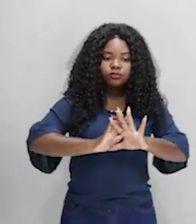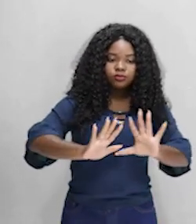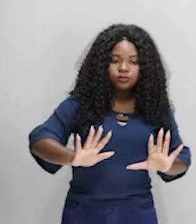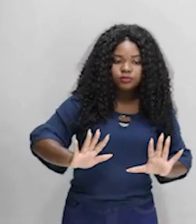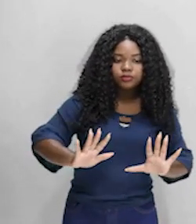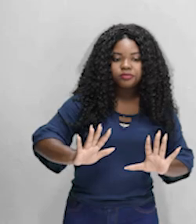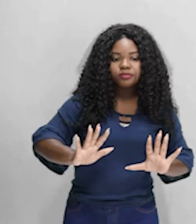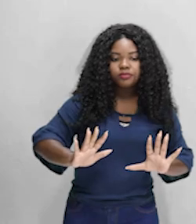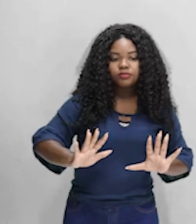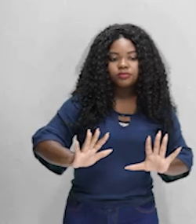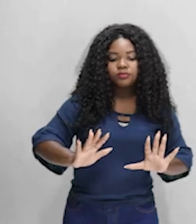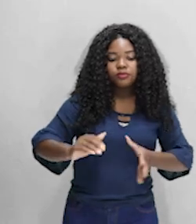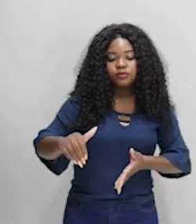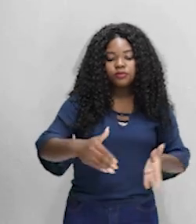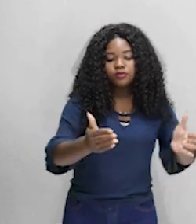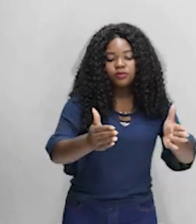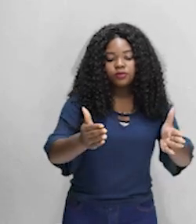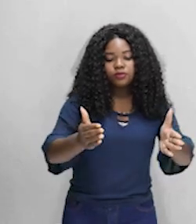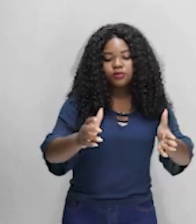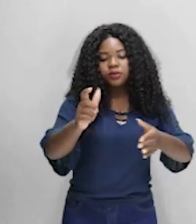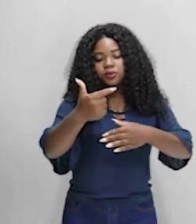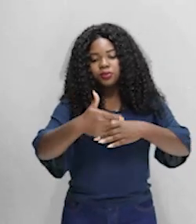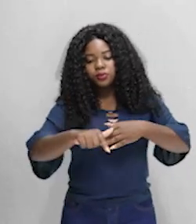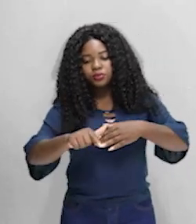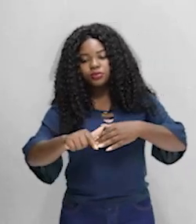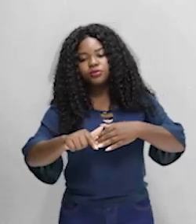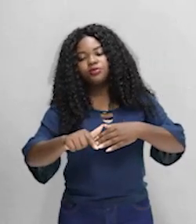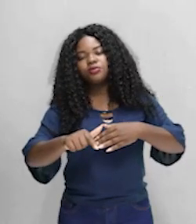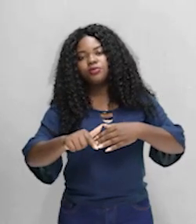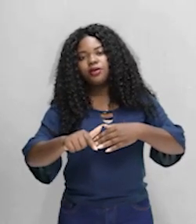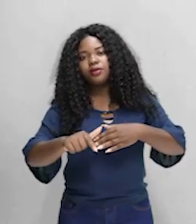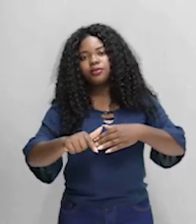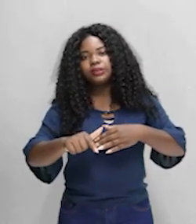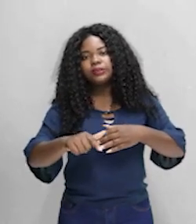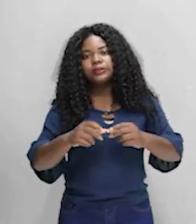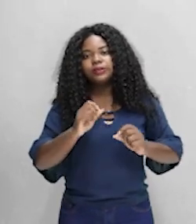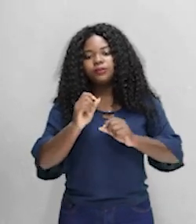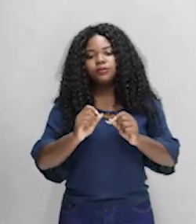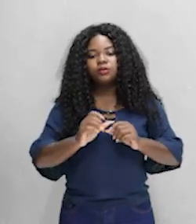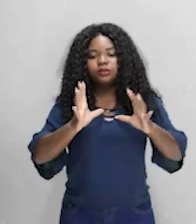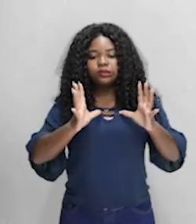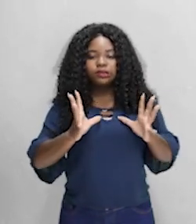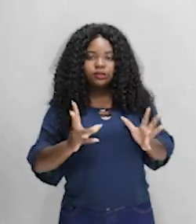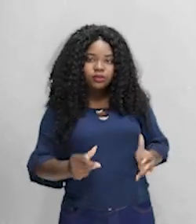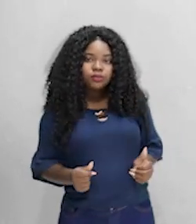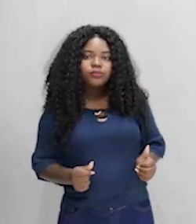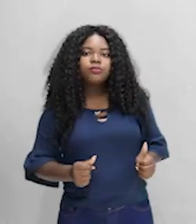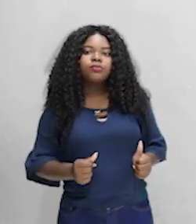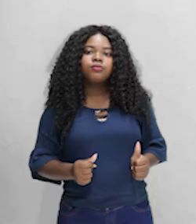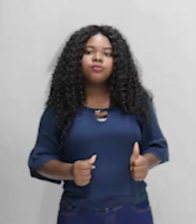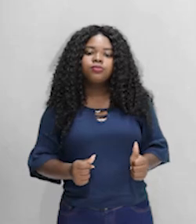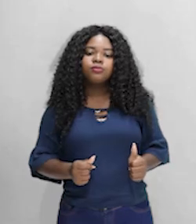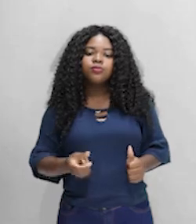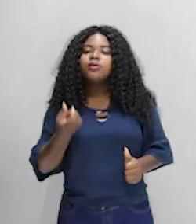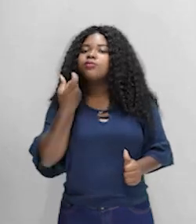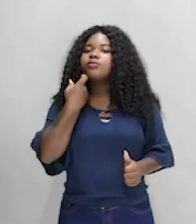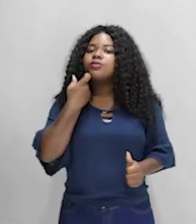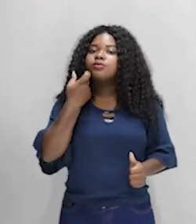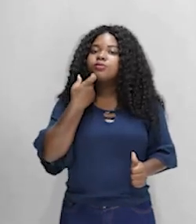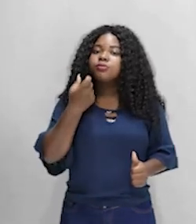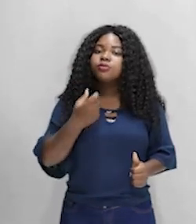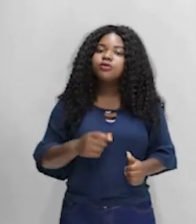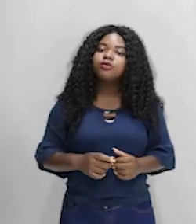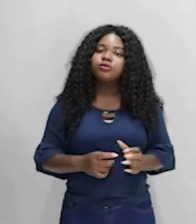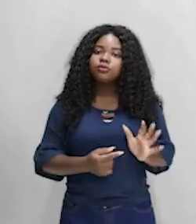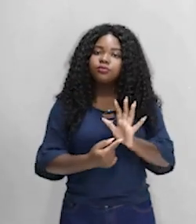contas, aquele rio voltava às condições ideais para a vida aquática.